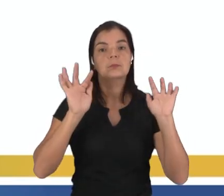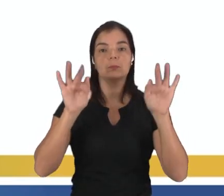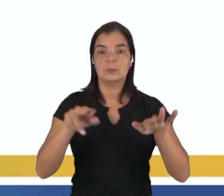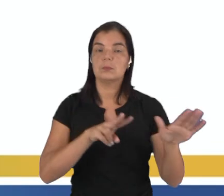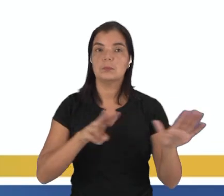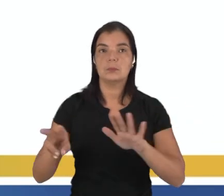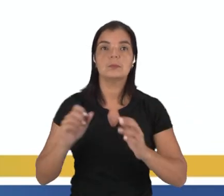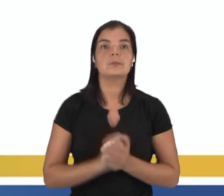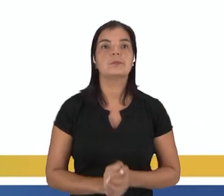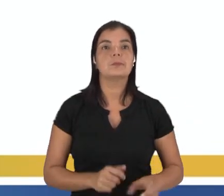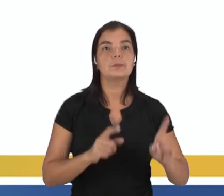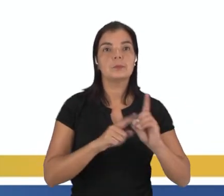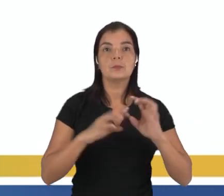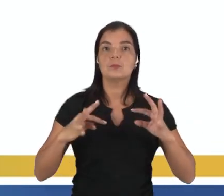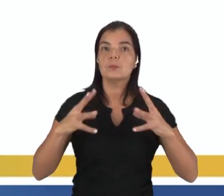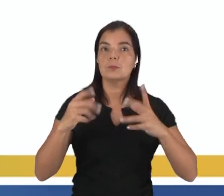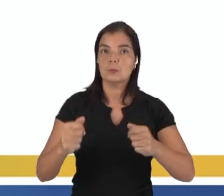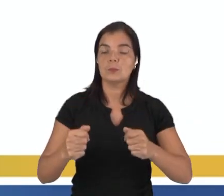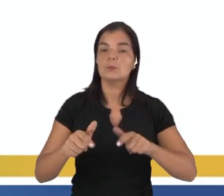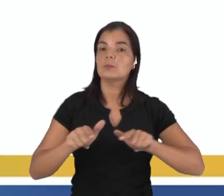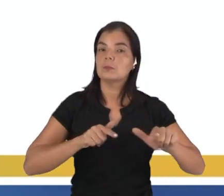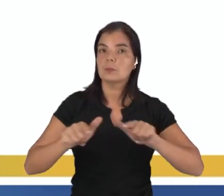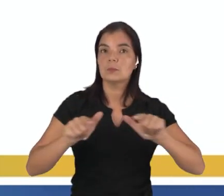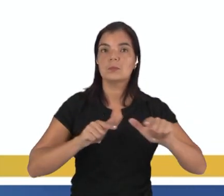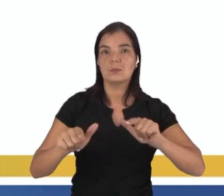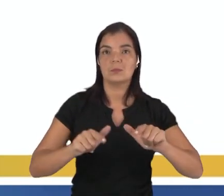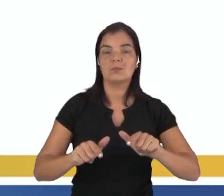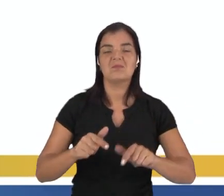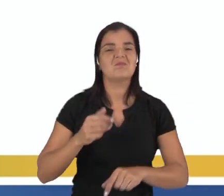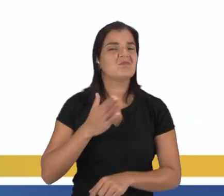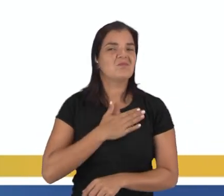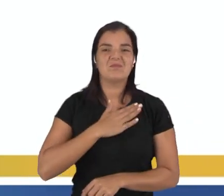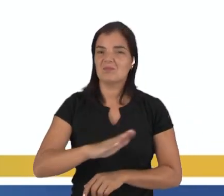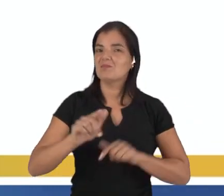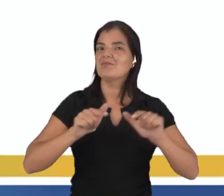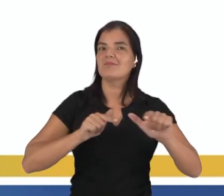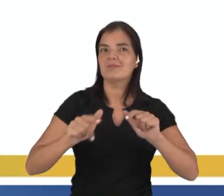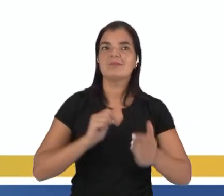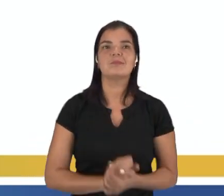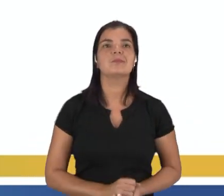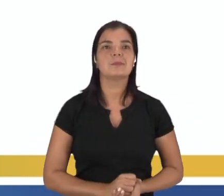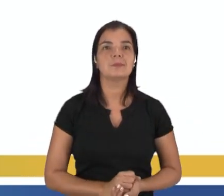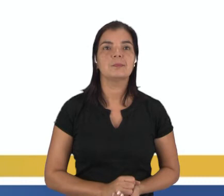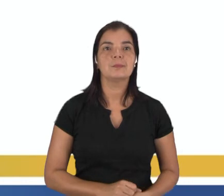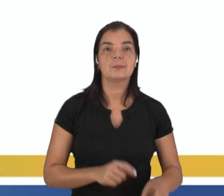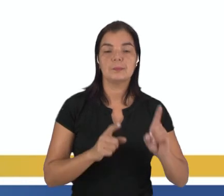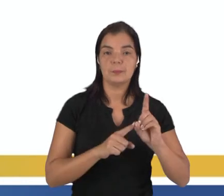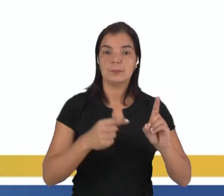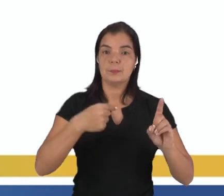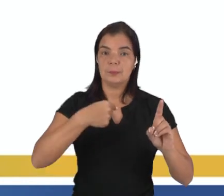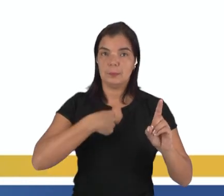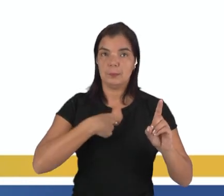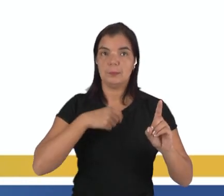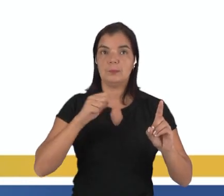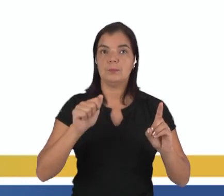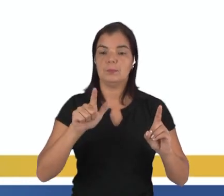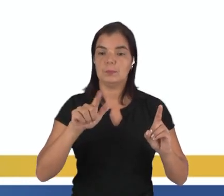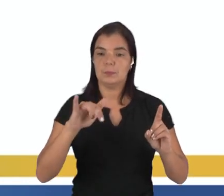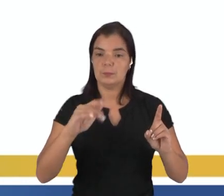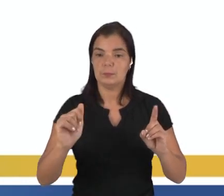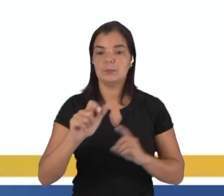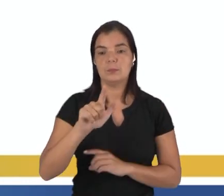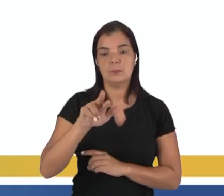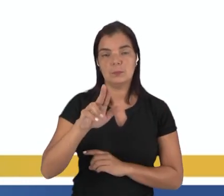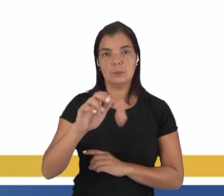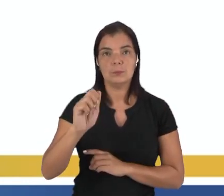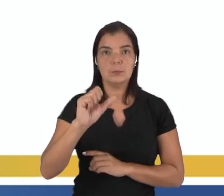semana. Letra C. Todos os empregados estavam insatisfeitos com o trabalho. E letra D. Eu,